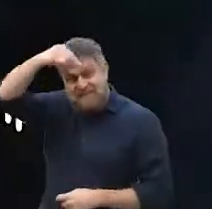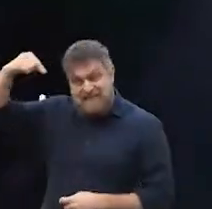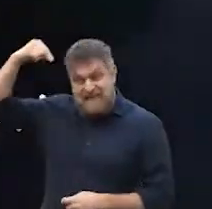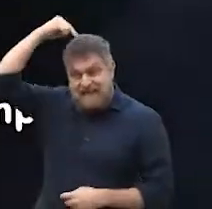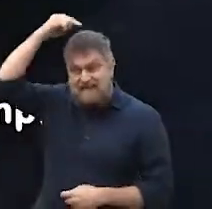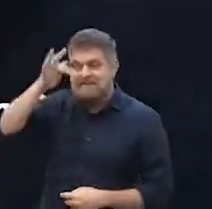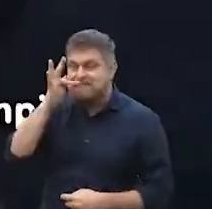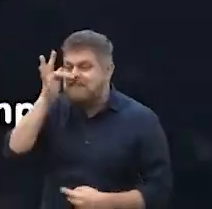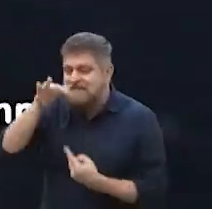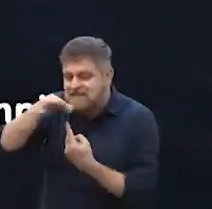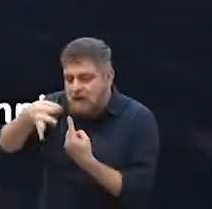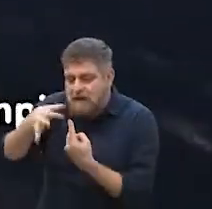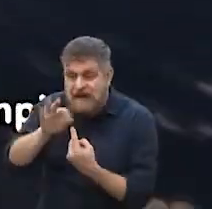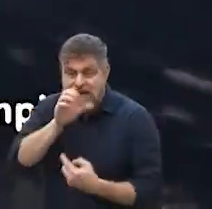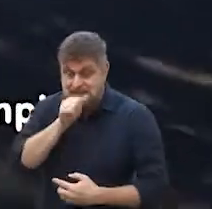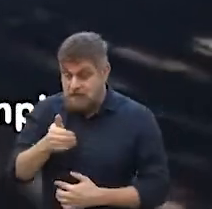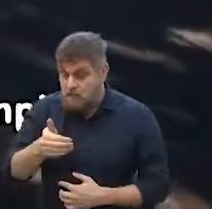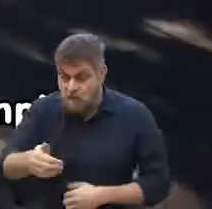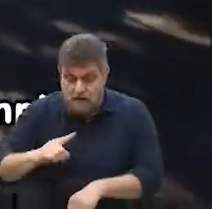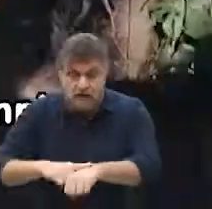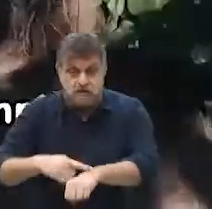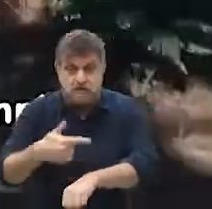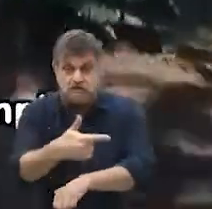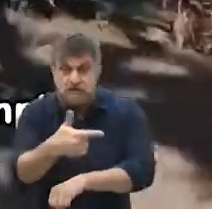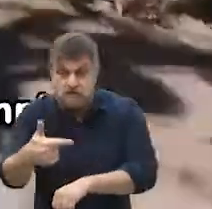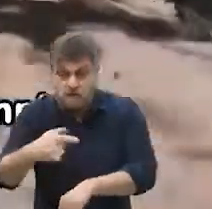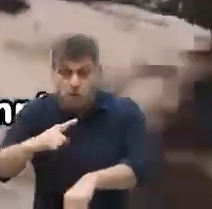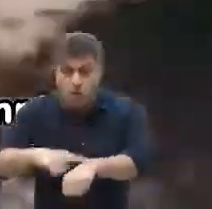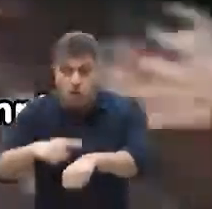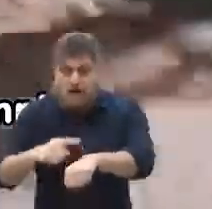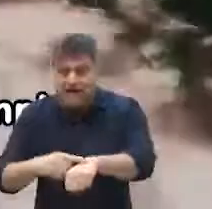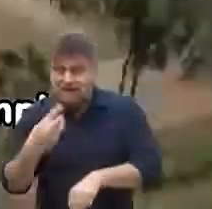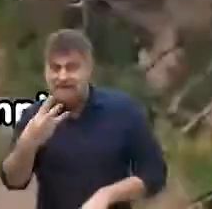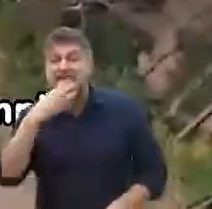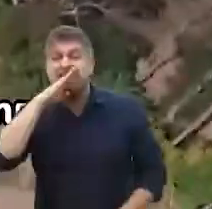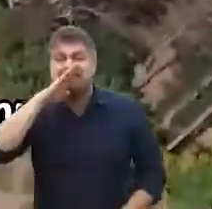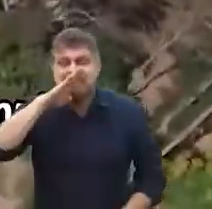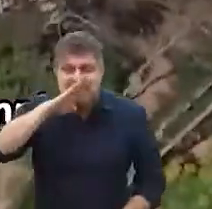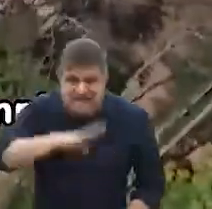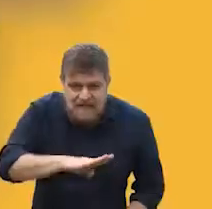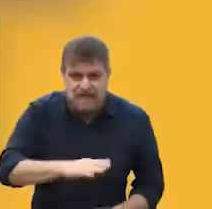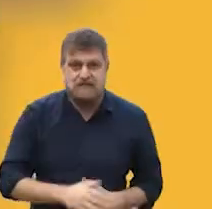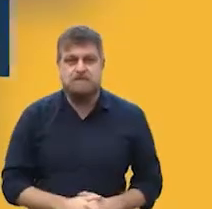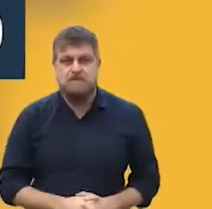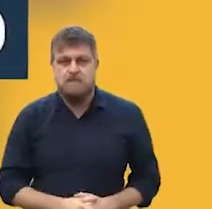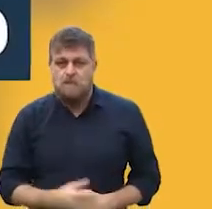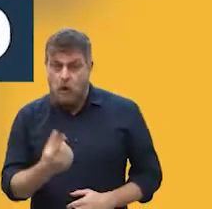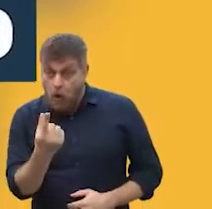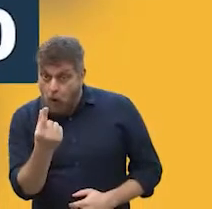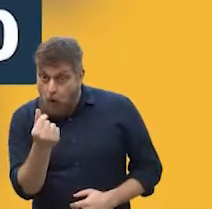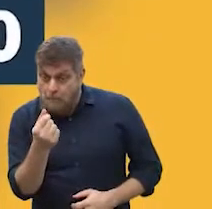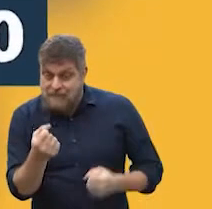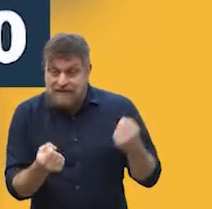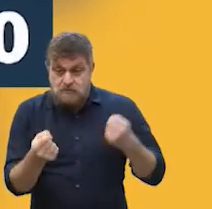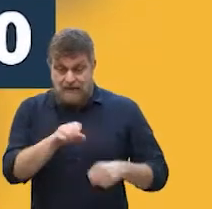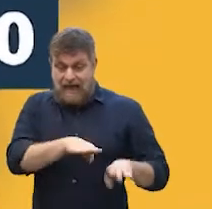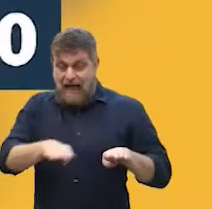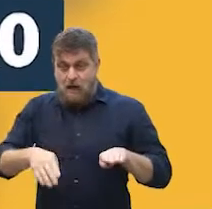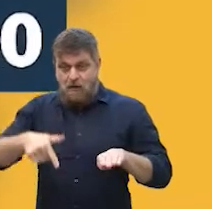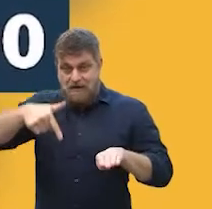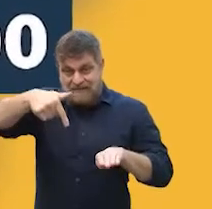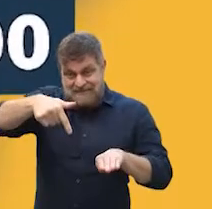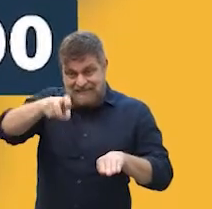Margarida no próximo sábado, dia 22, a partir das 3 horas da tarde. O valor por carro é de